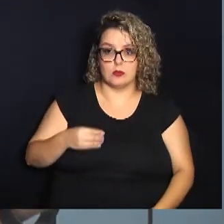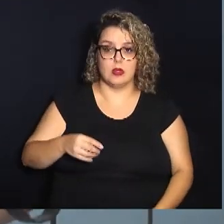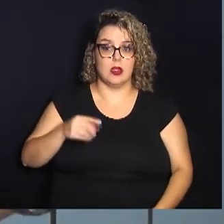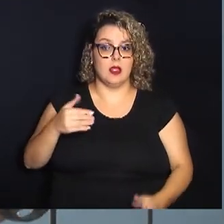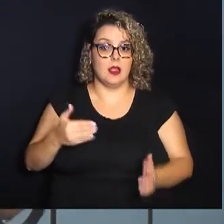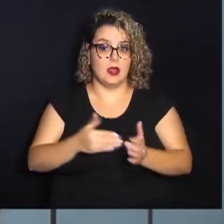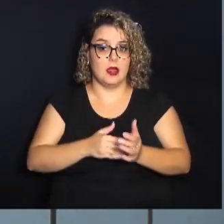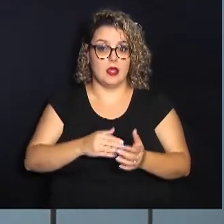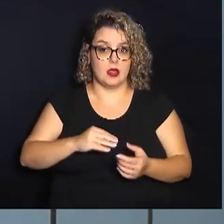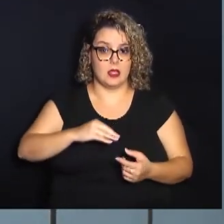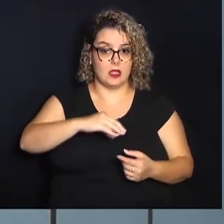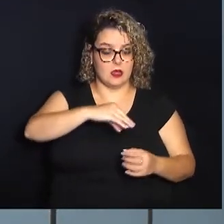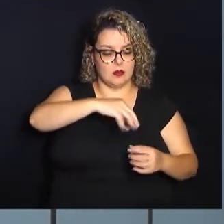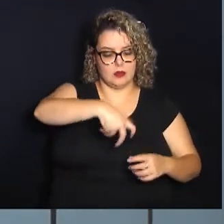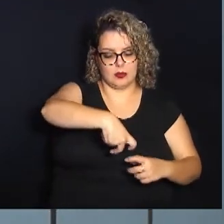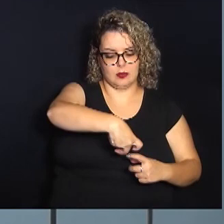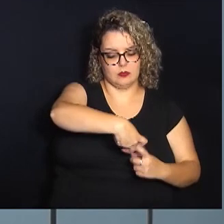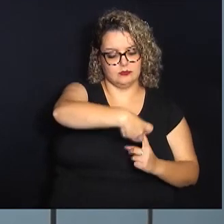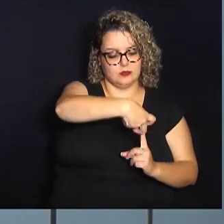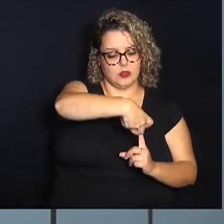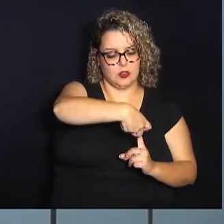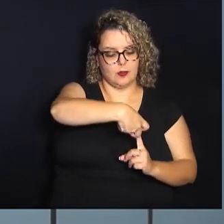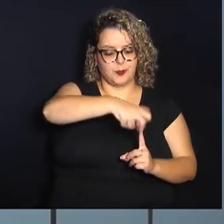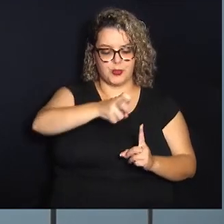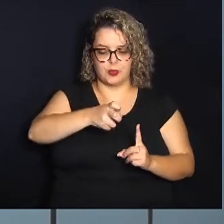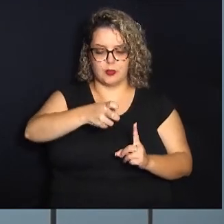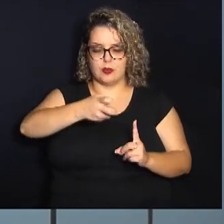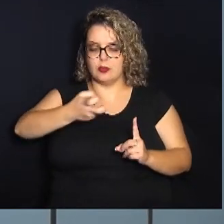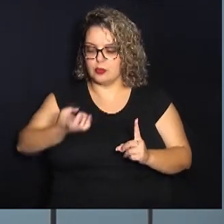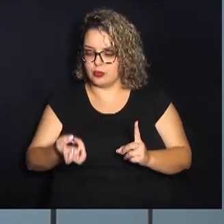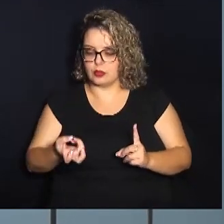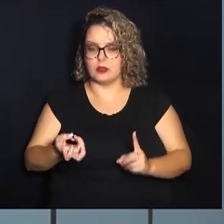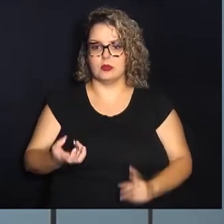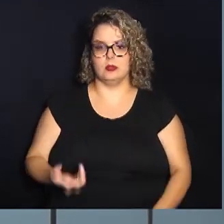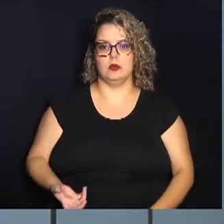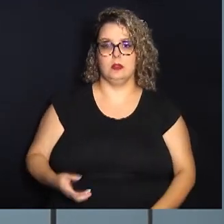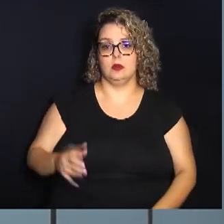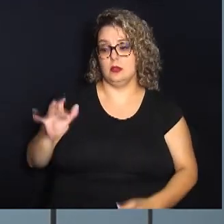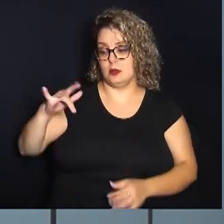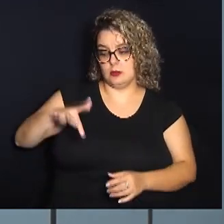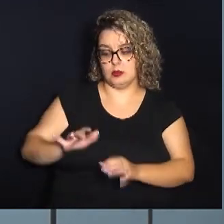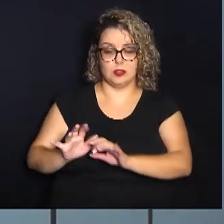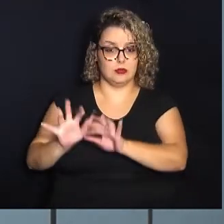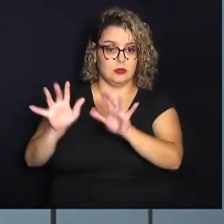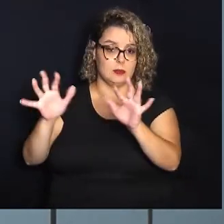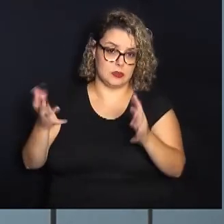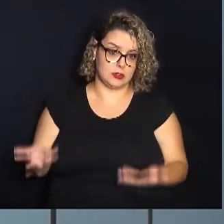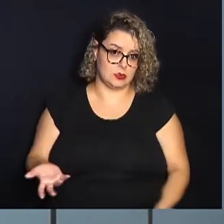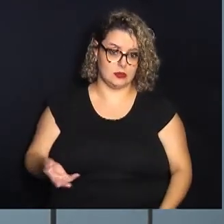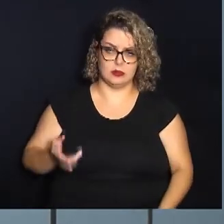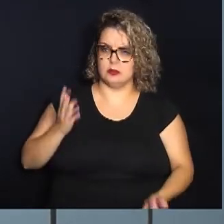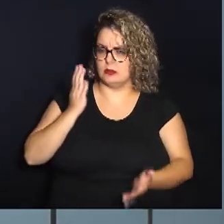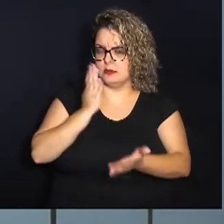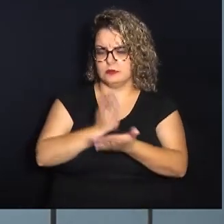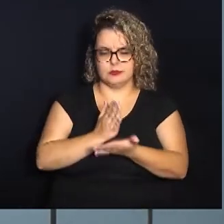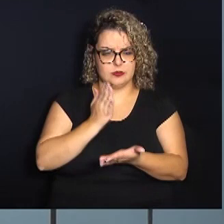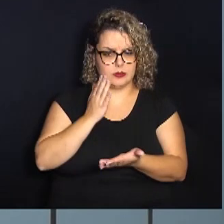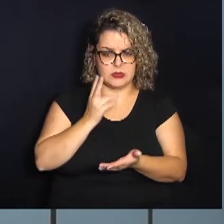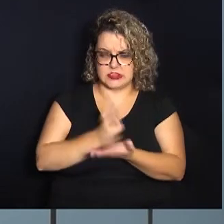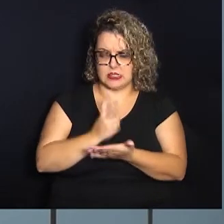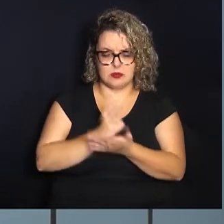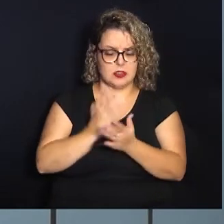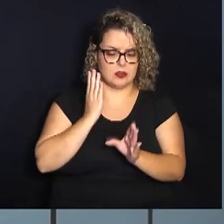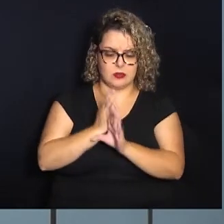de cerveja, ela é propícia para o mosquito procriar. Sem dúvida. Então a gente encontra constantemente, e esse é o